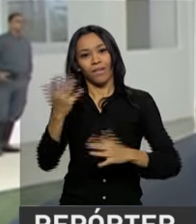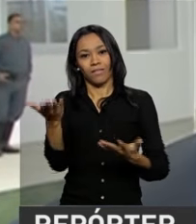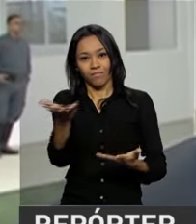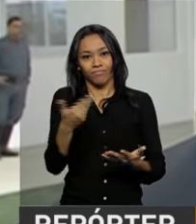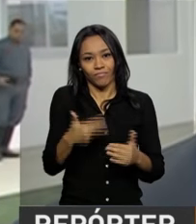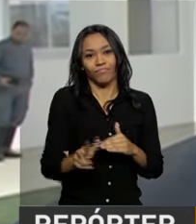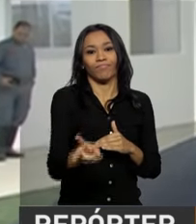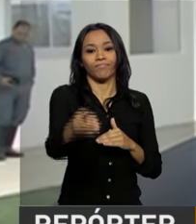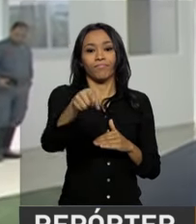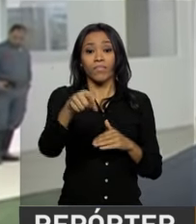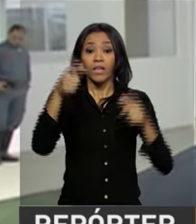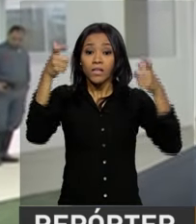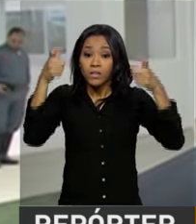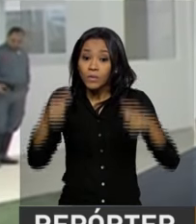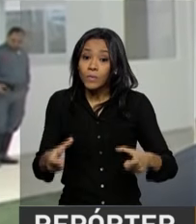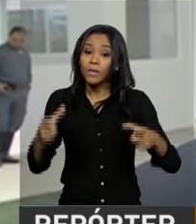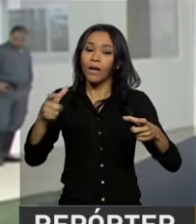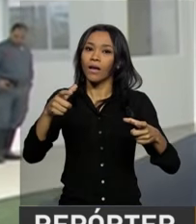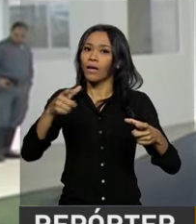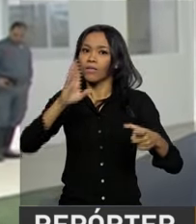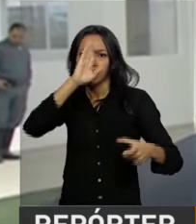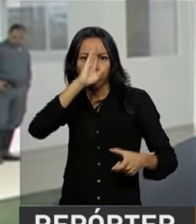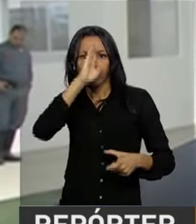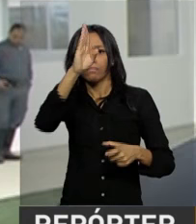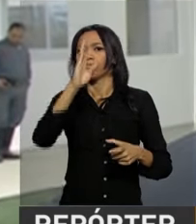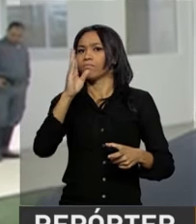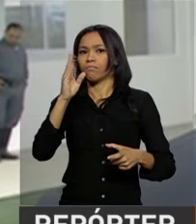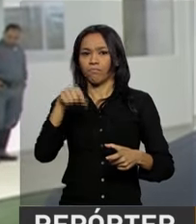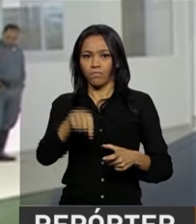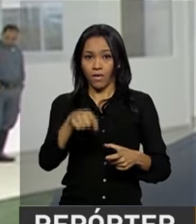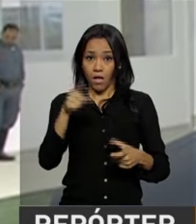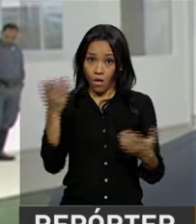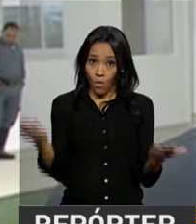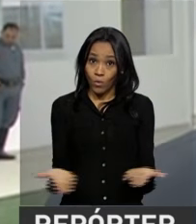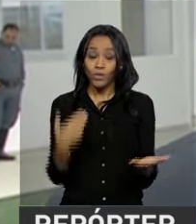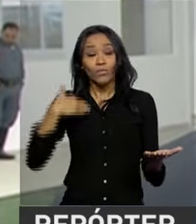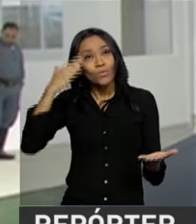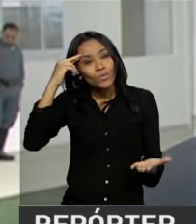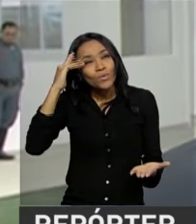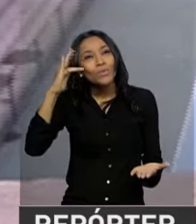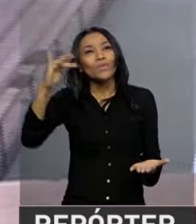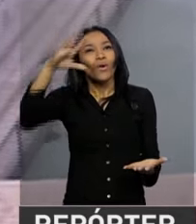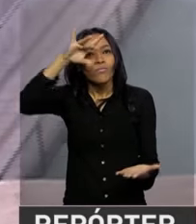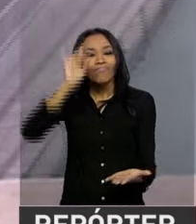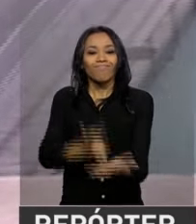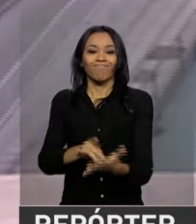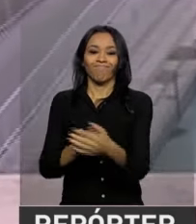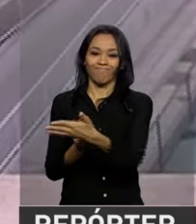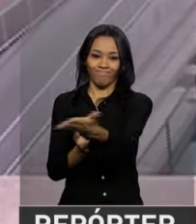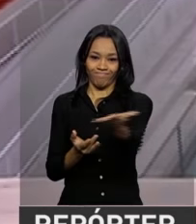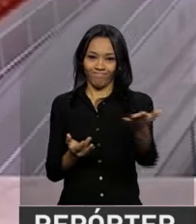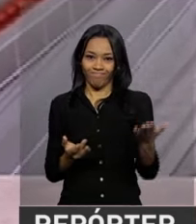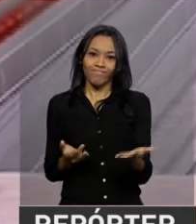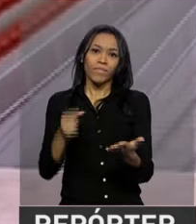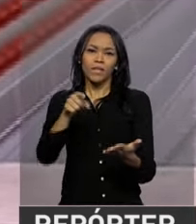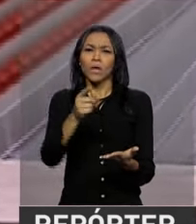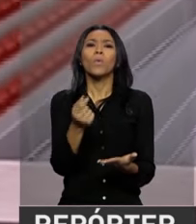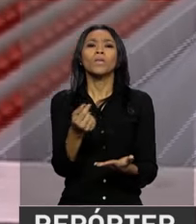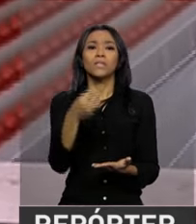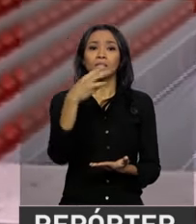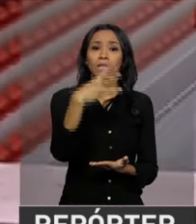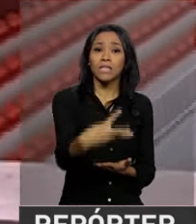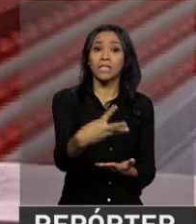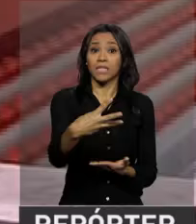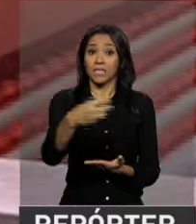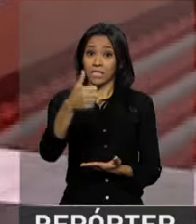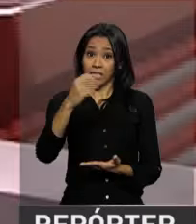eixo de desenvolvimento do esporte paralímpico no Brasil. Hoje é um marco, é um sonho que está se tornando realidade. Foram investidos cerca de 305